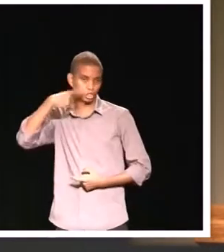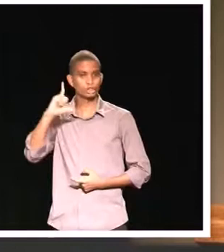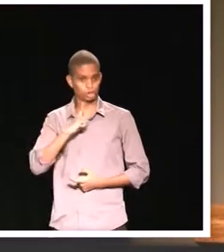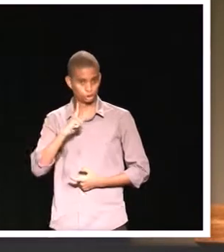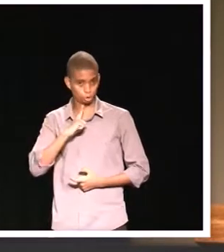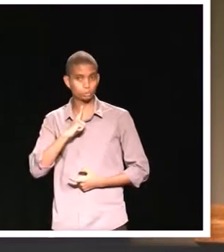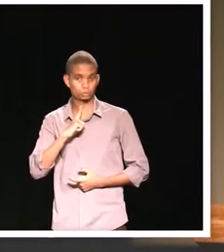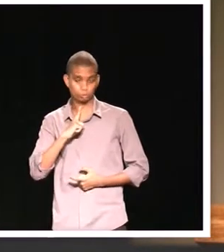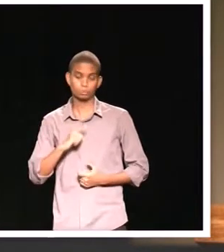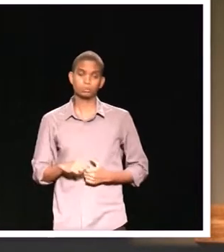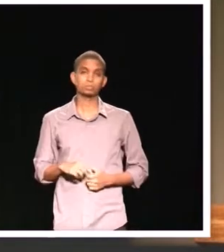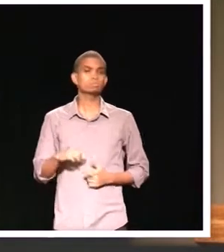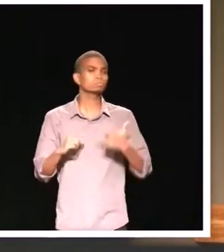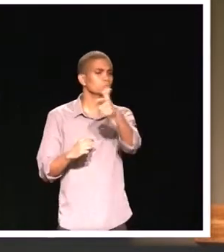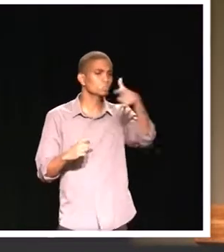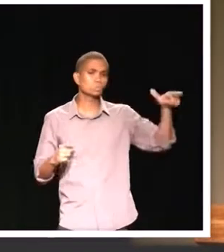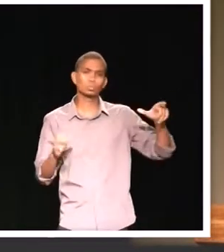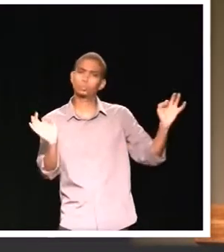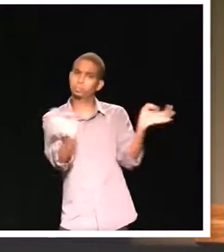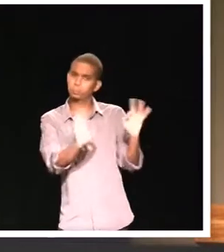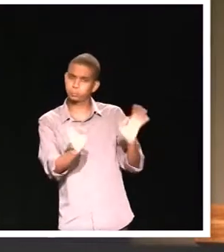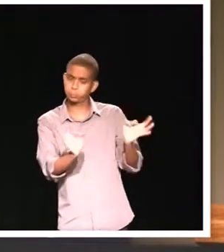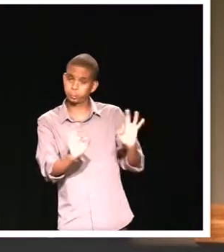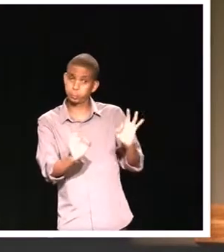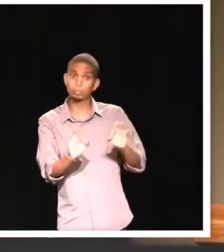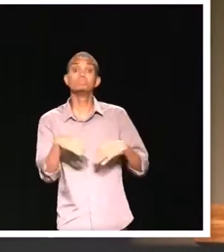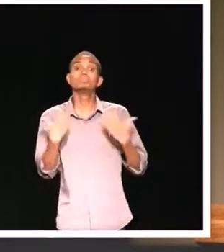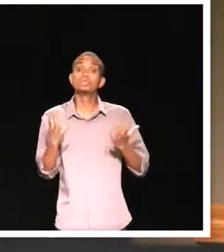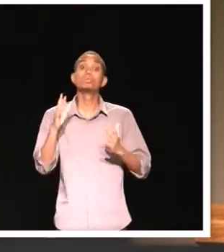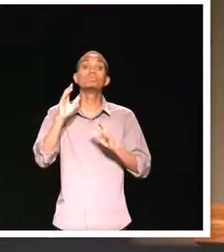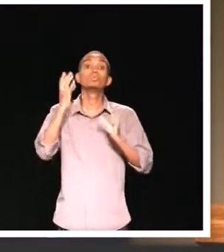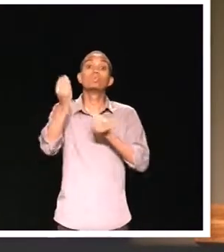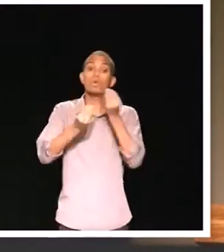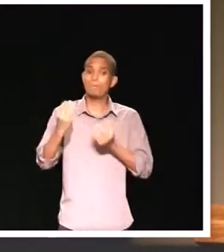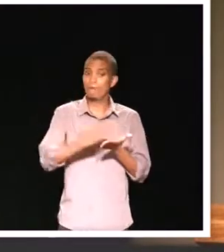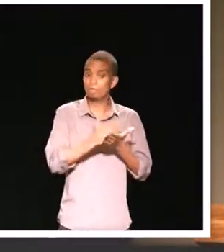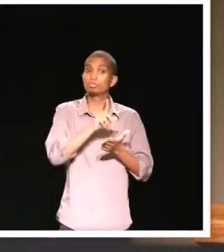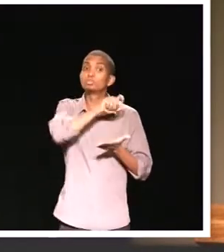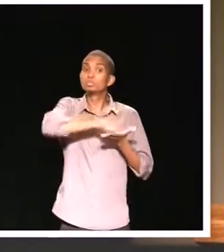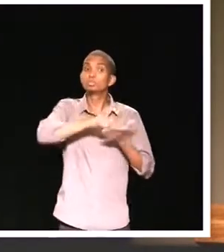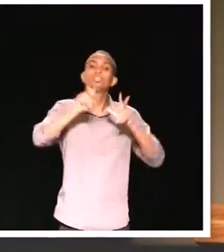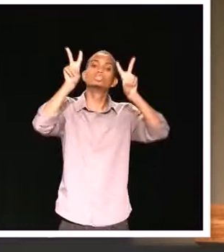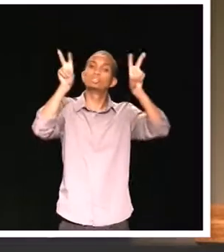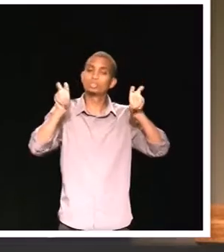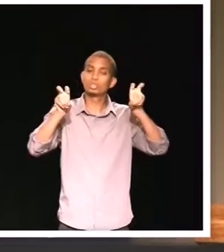com Milner, no livro dele sobre política dos seres falantes,